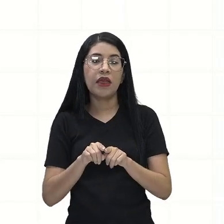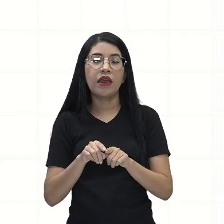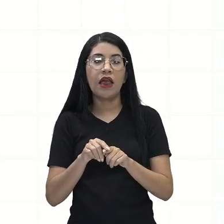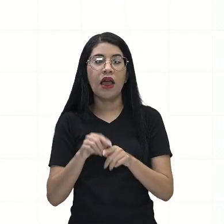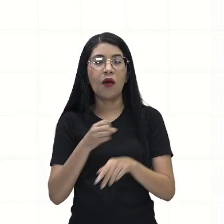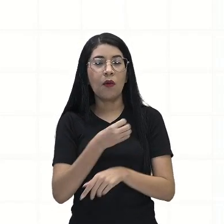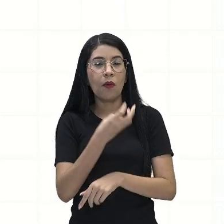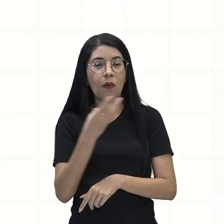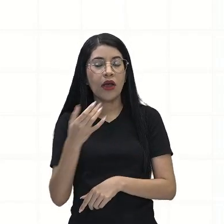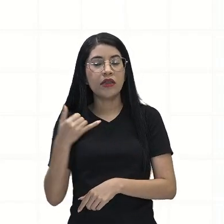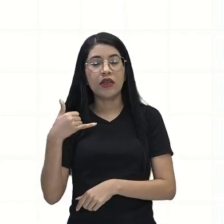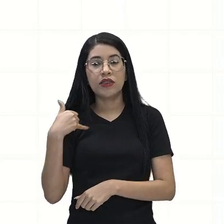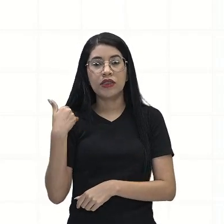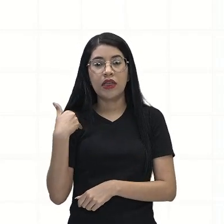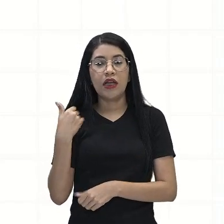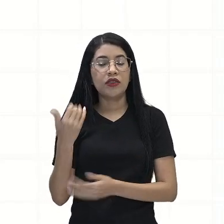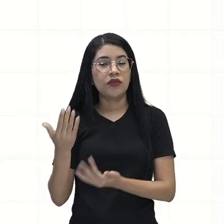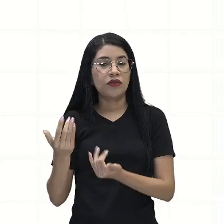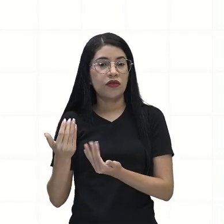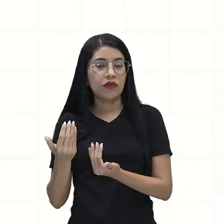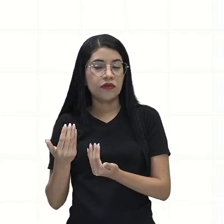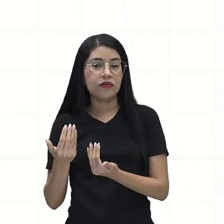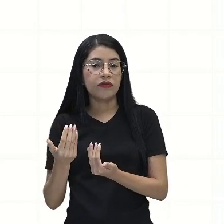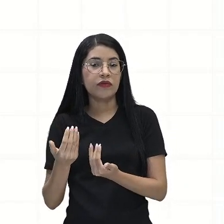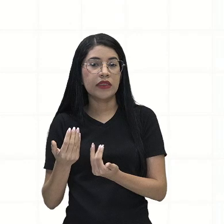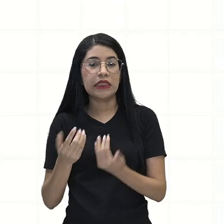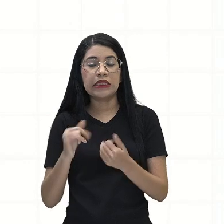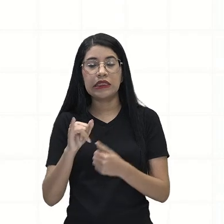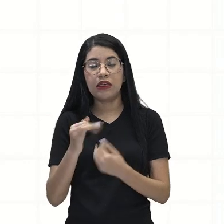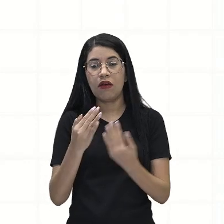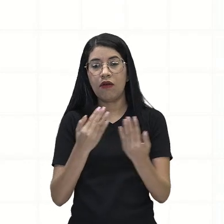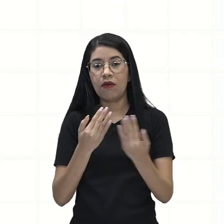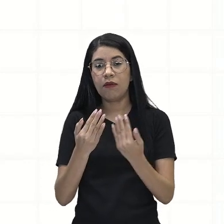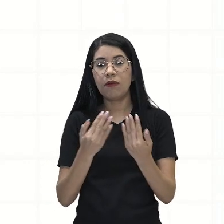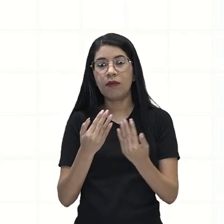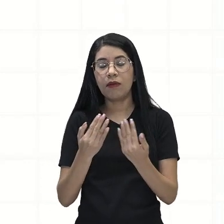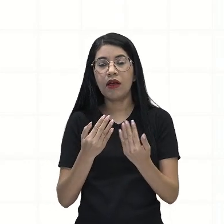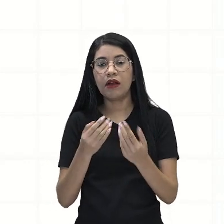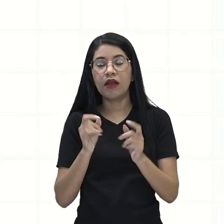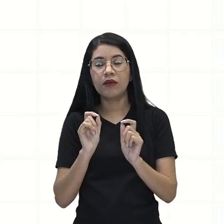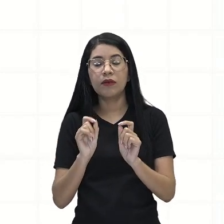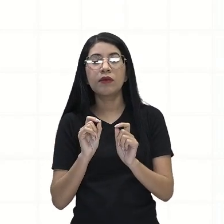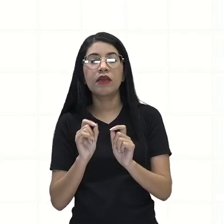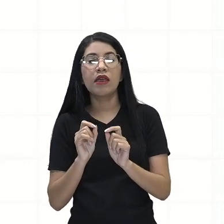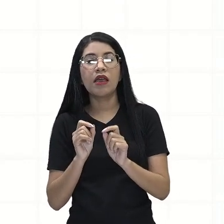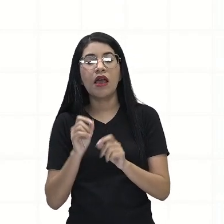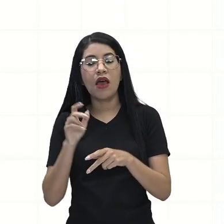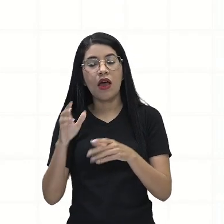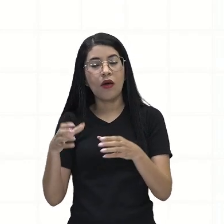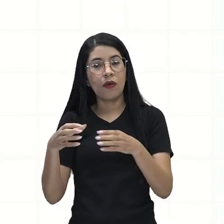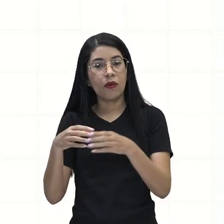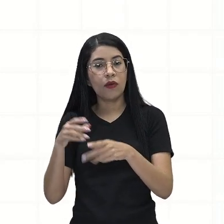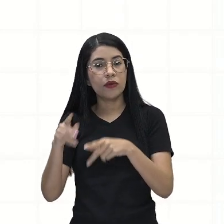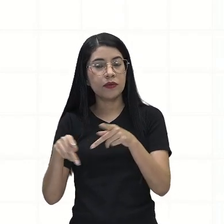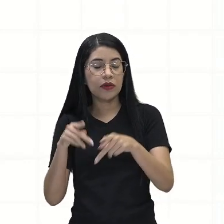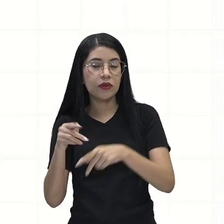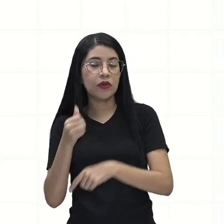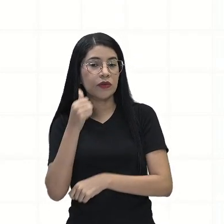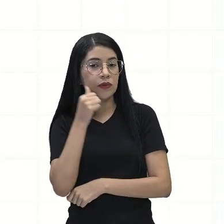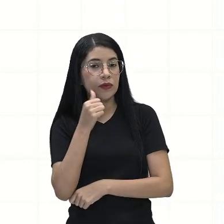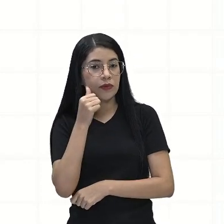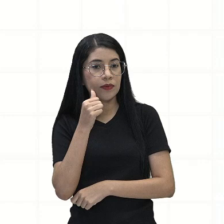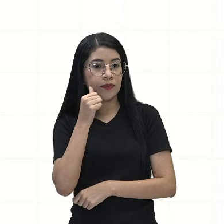mais jovem, né? Então, a gente observa ali o quantitativo com relação a população feminina também que a gente